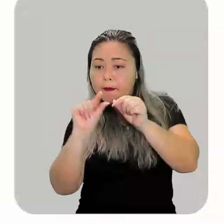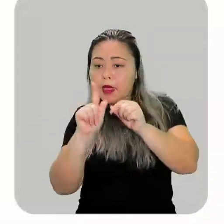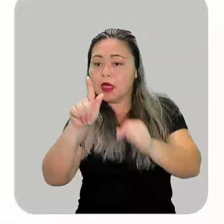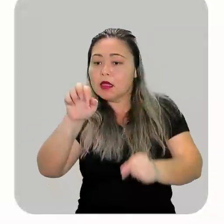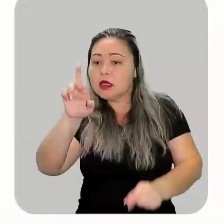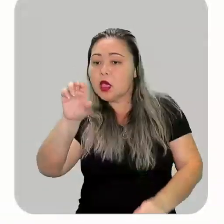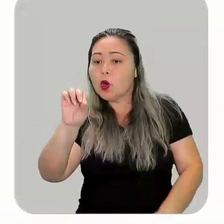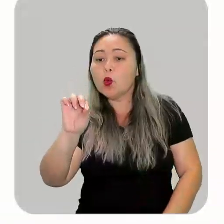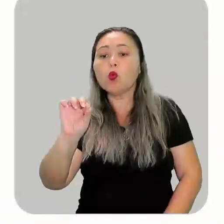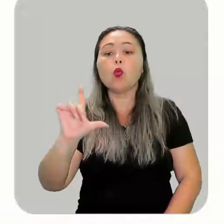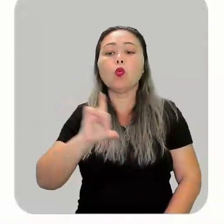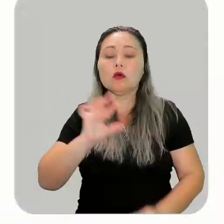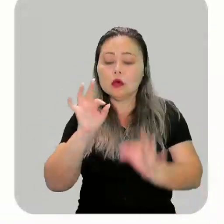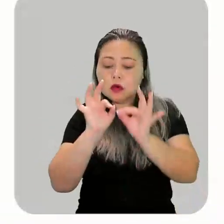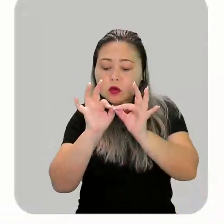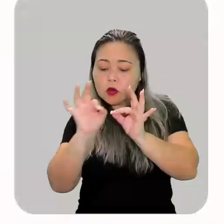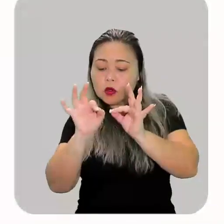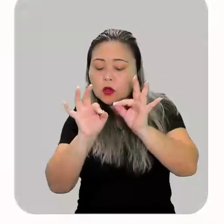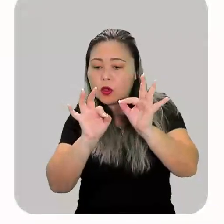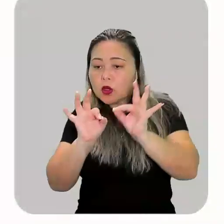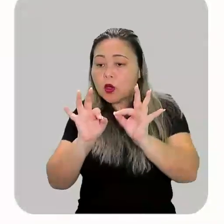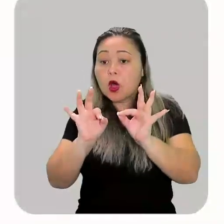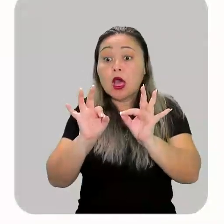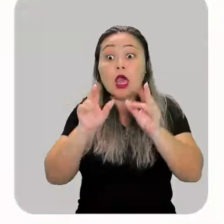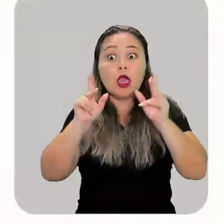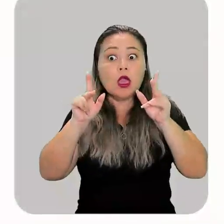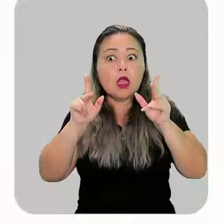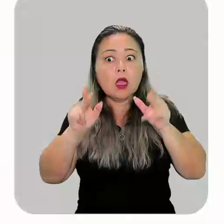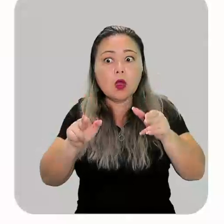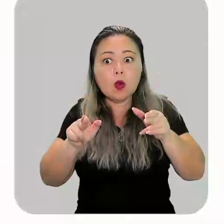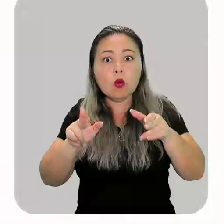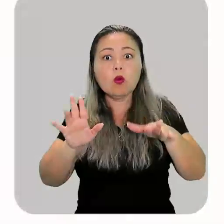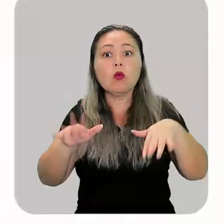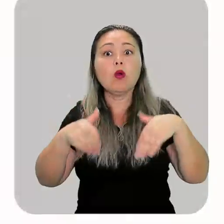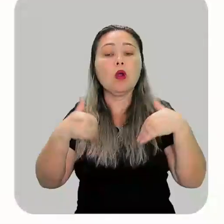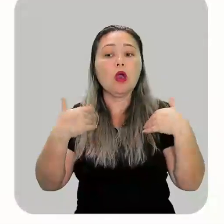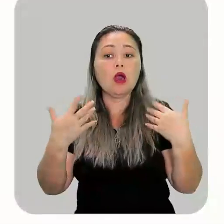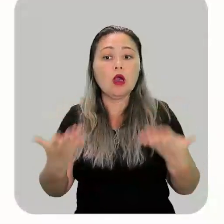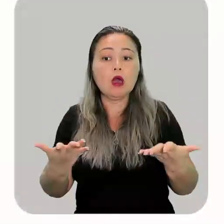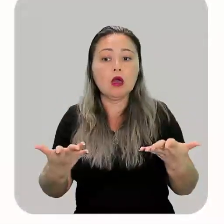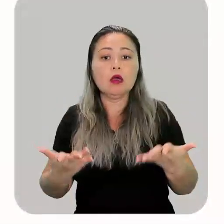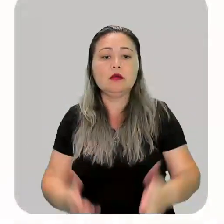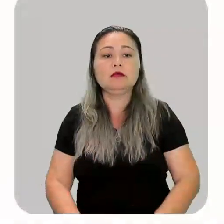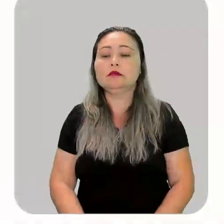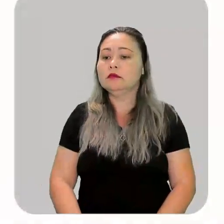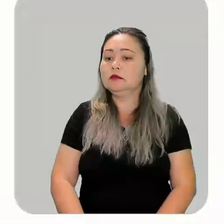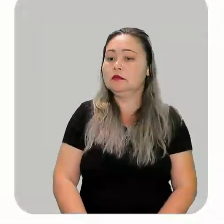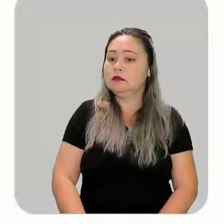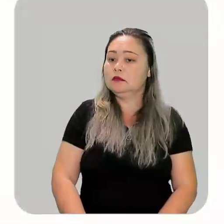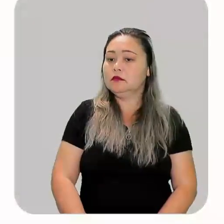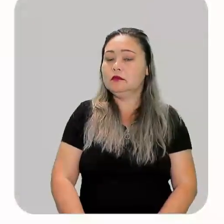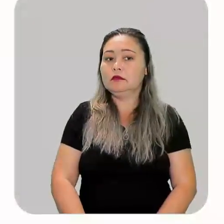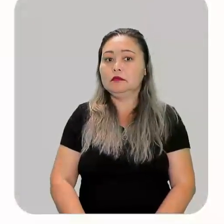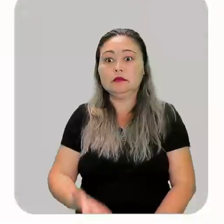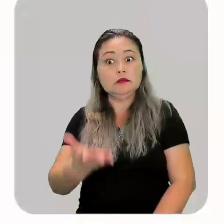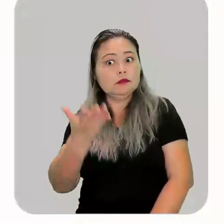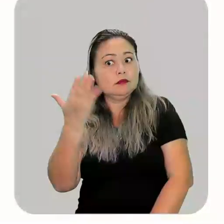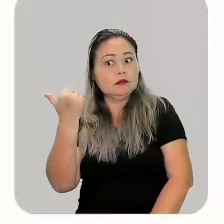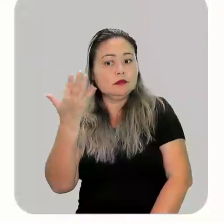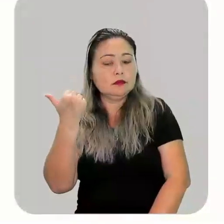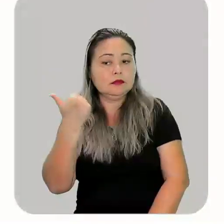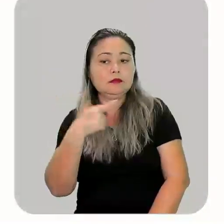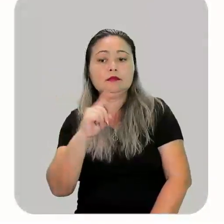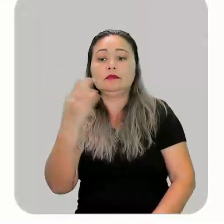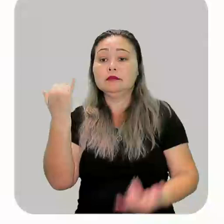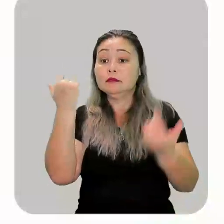gelo, com suas dimensões inalteradas, é igual a... Bora, minha gente, é